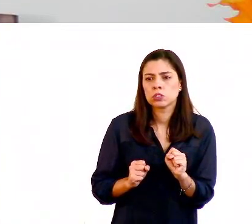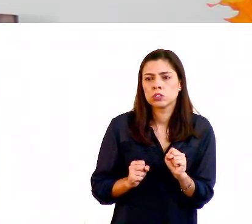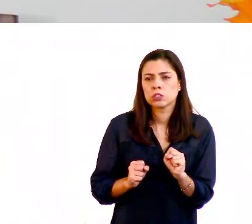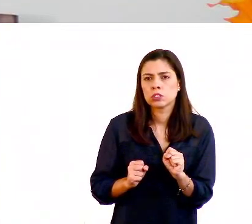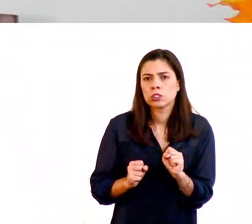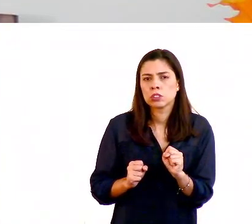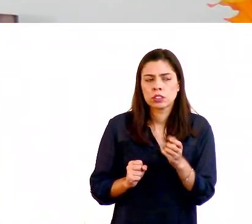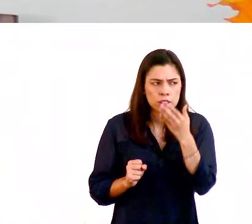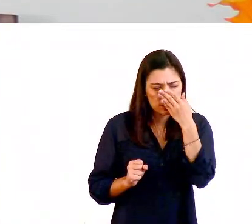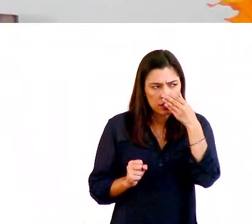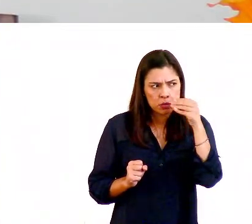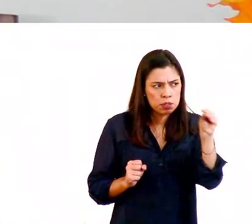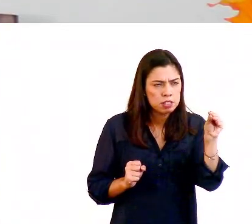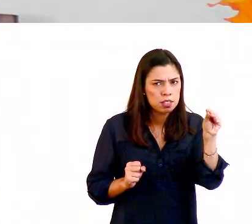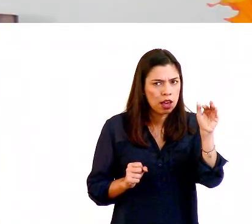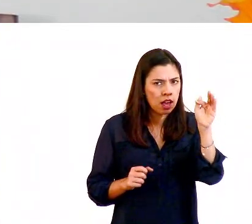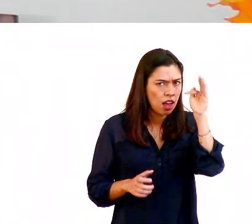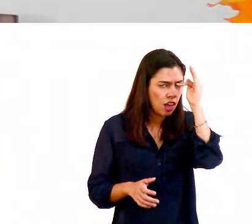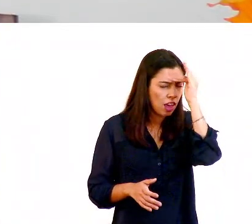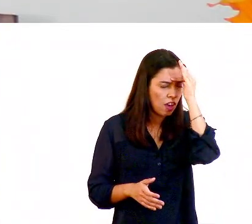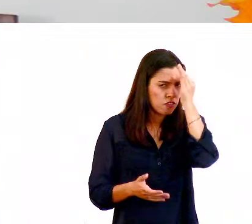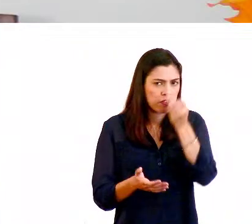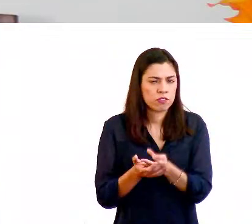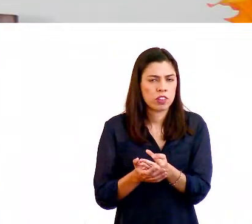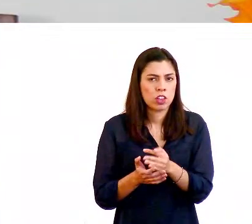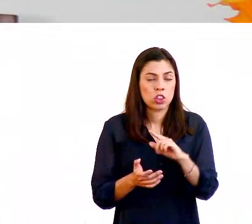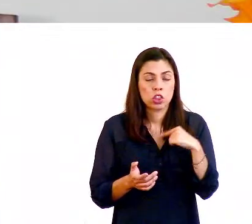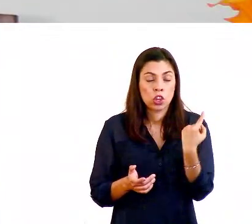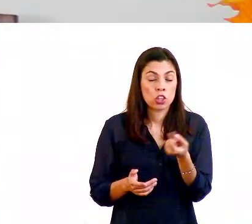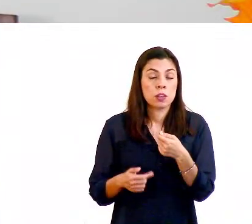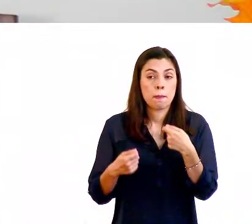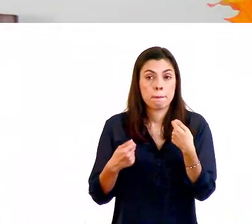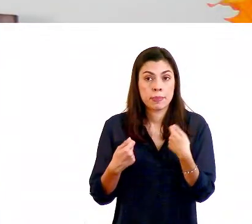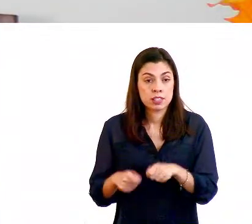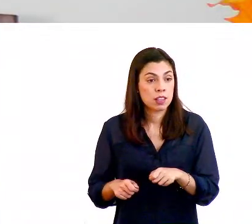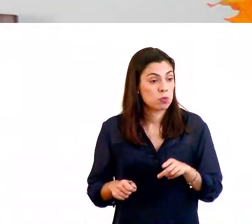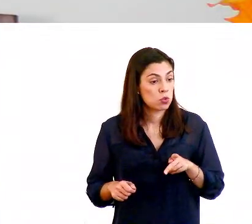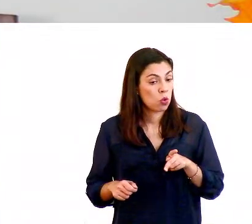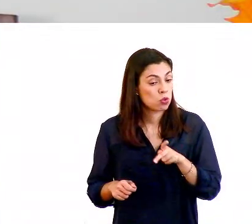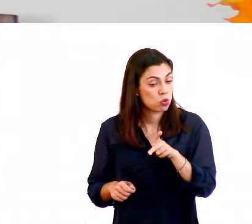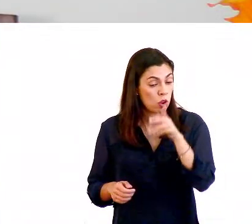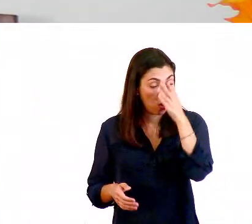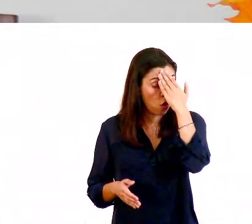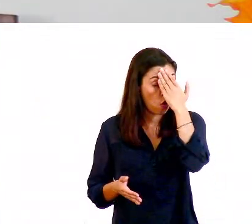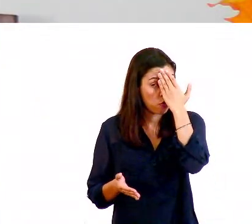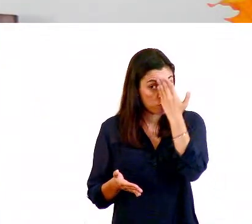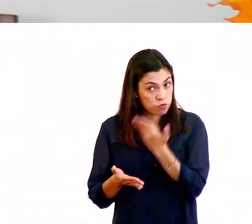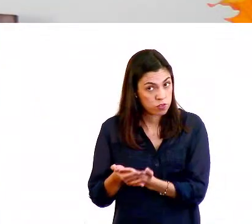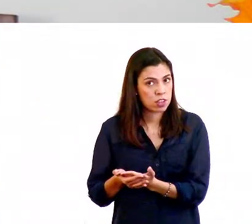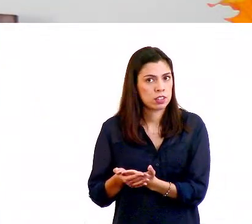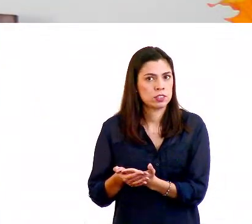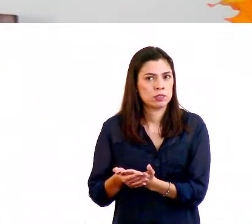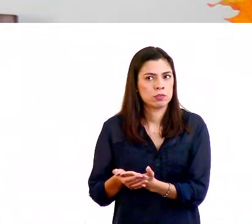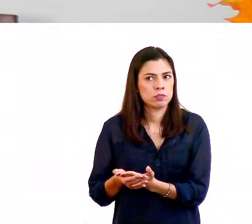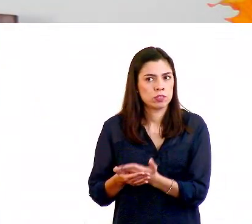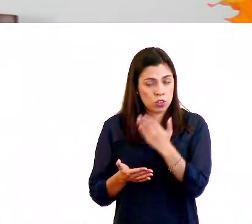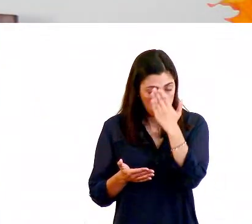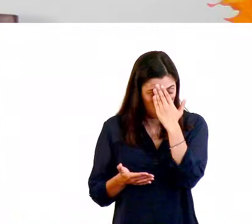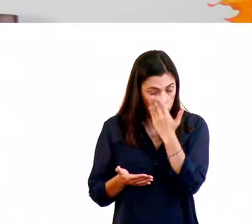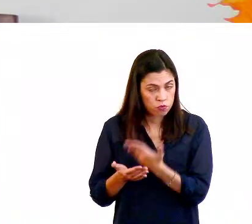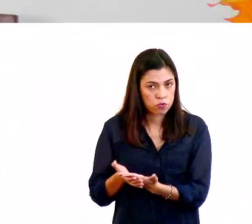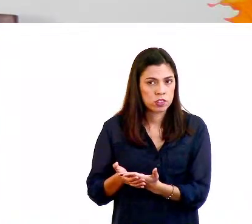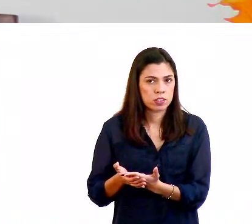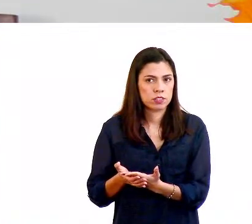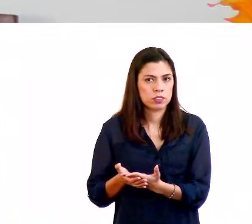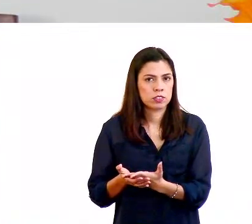Nós não temos esse direito. Porque duvidar da nossa salvação equivale a chamar Deus